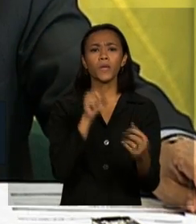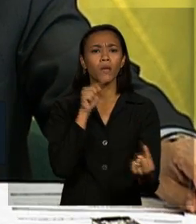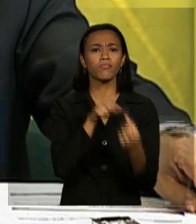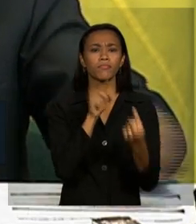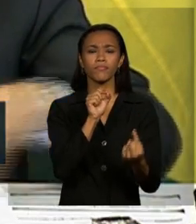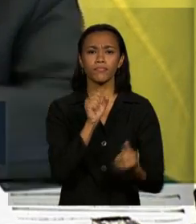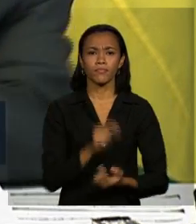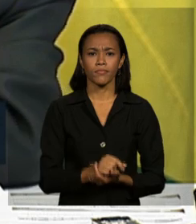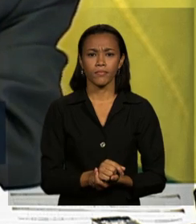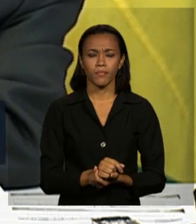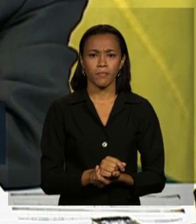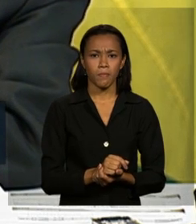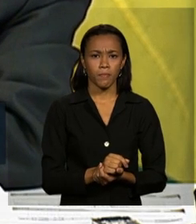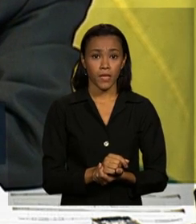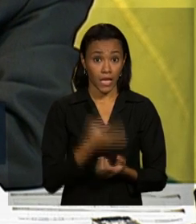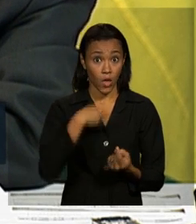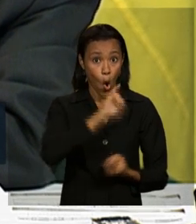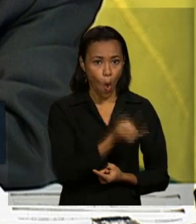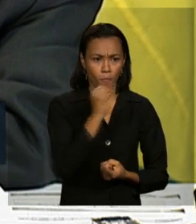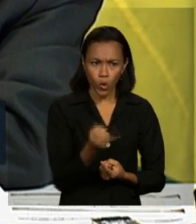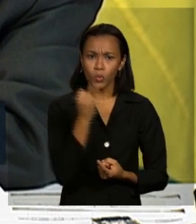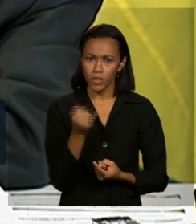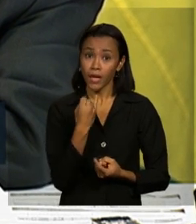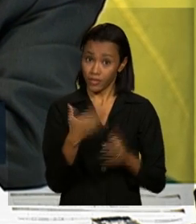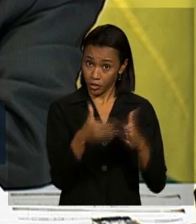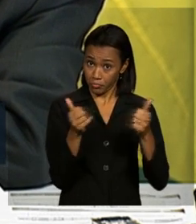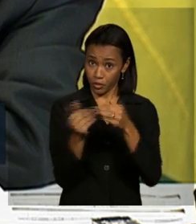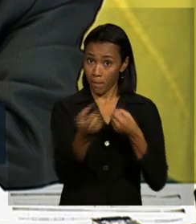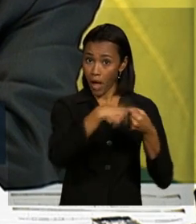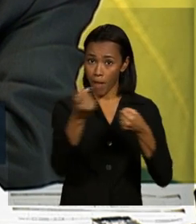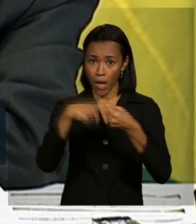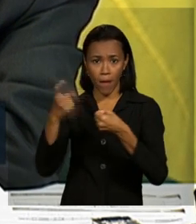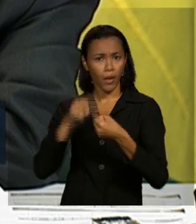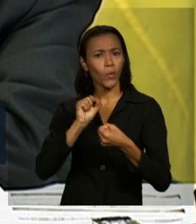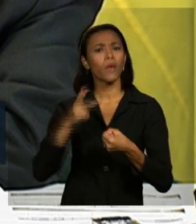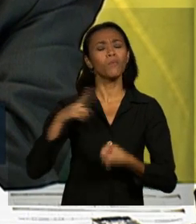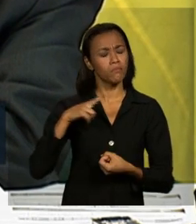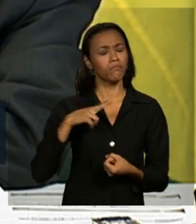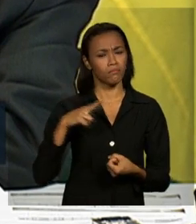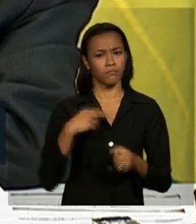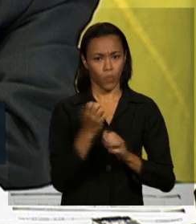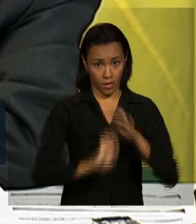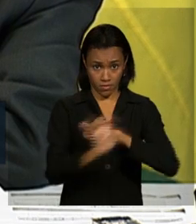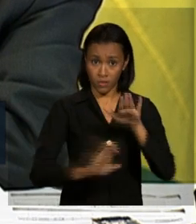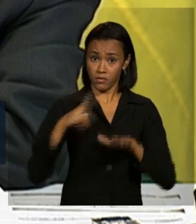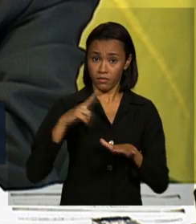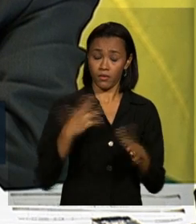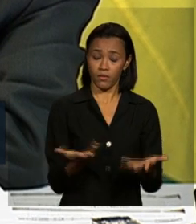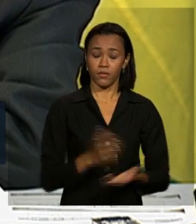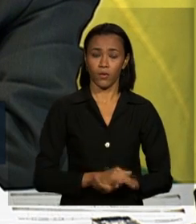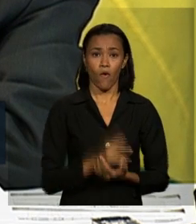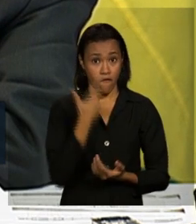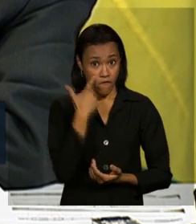à exploração das oportunidades de parceria com a iniciativa privada veja